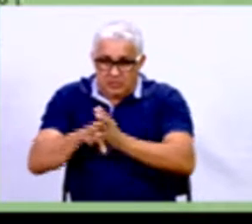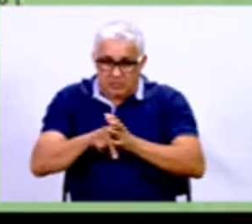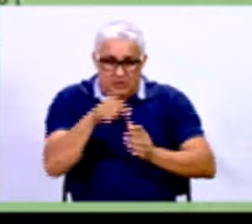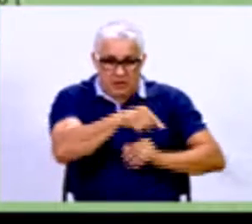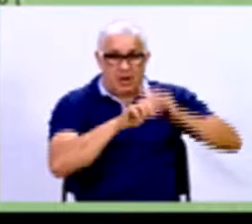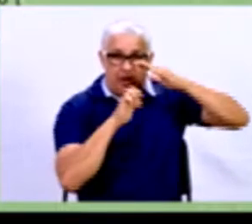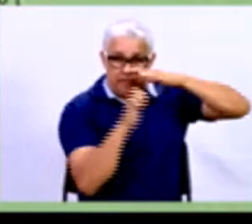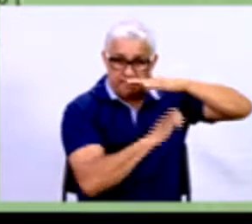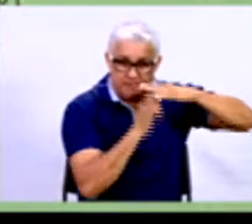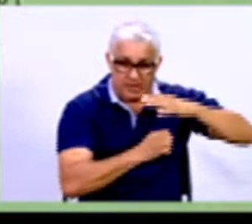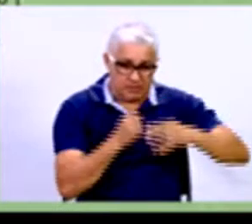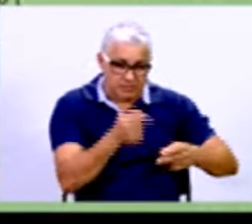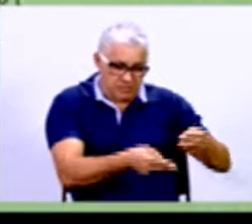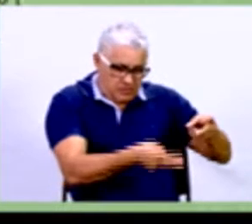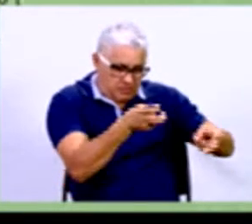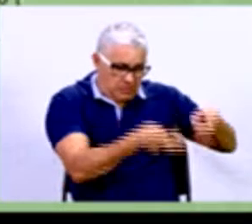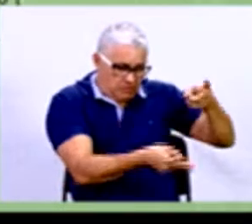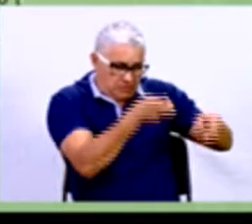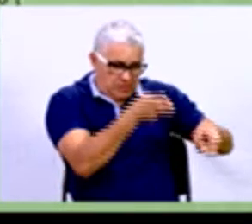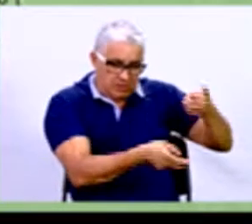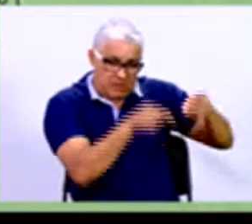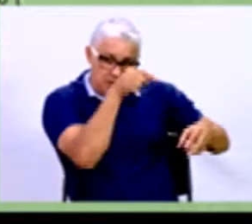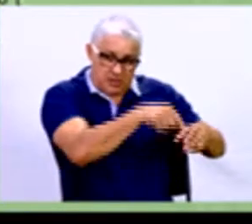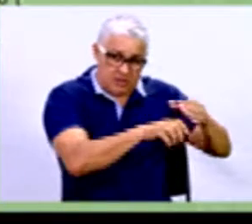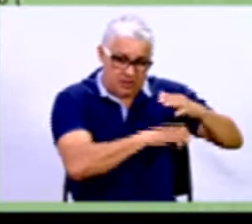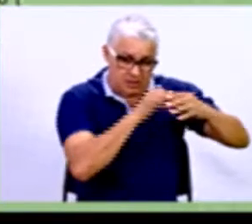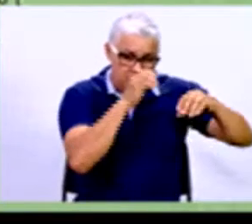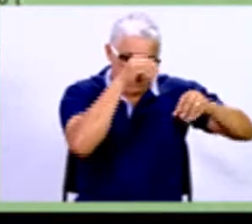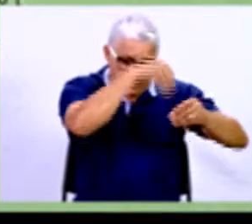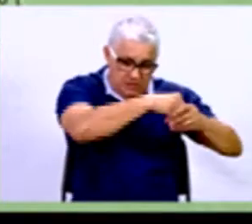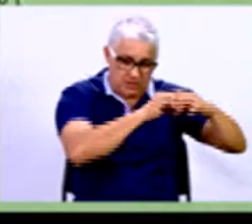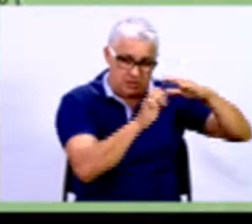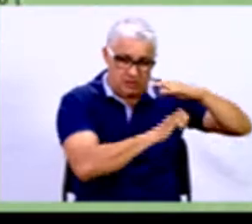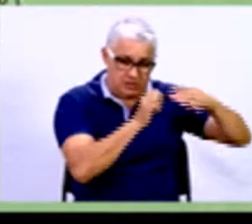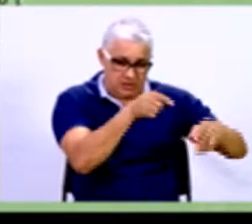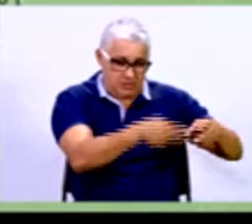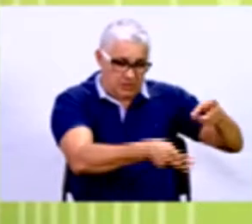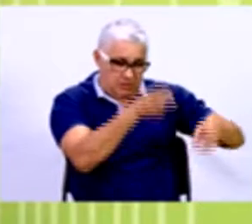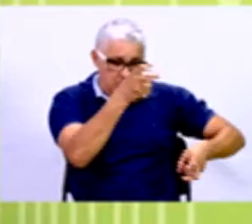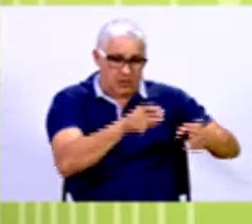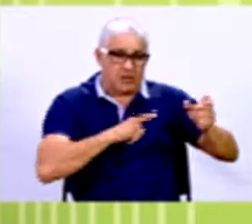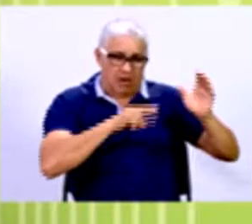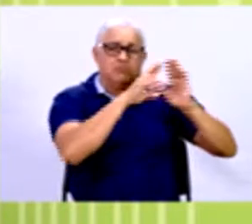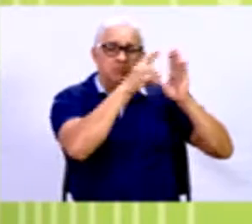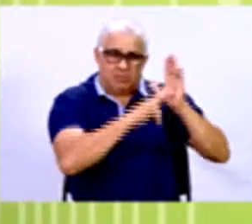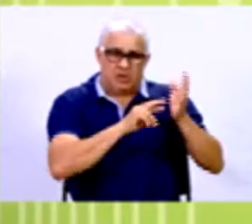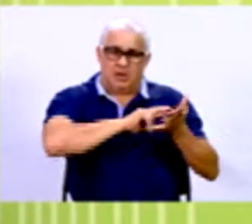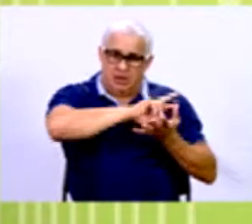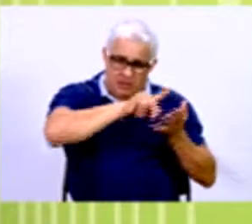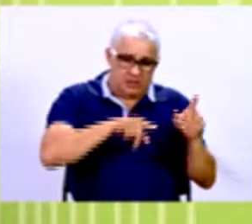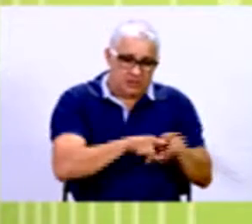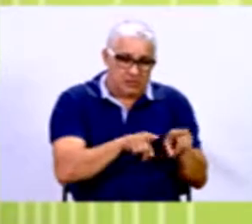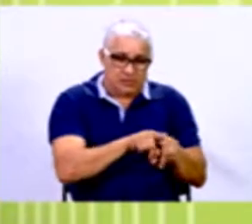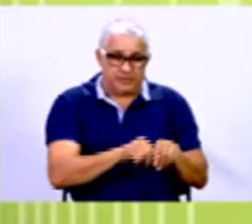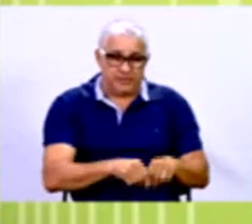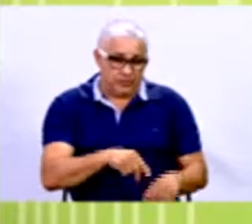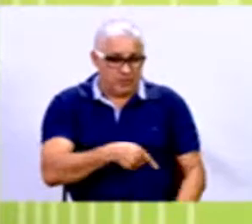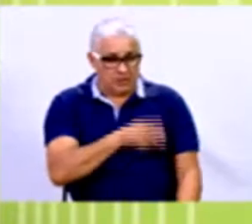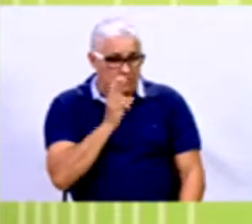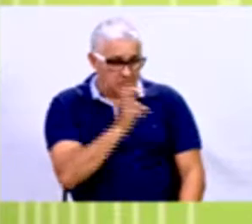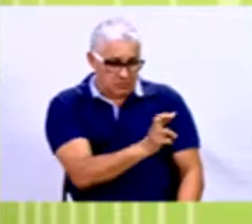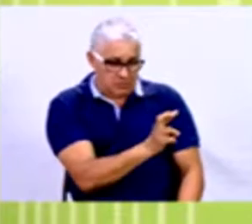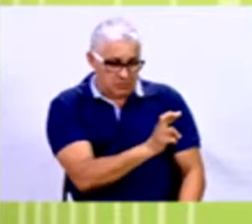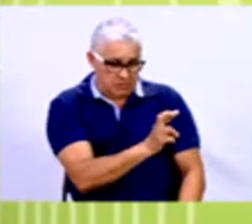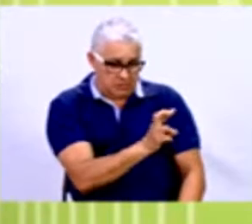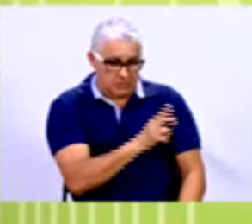irão fazer uma identificação com uma série de requisitos, e ali eles vão observar o